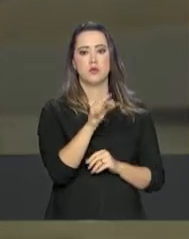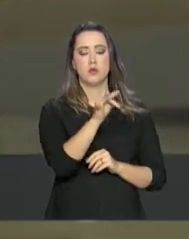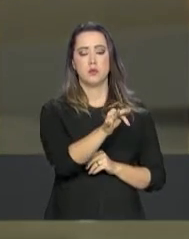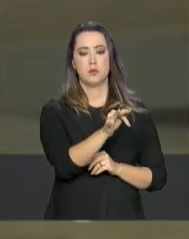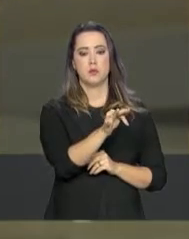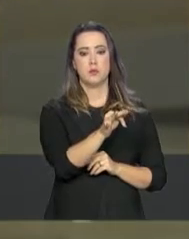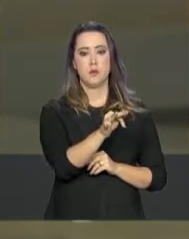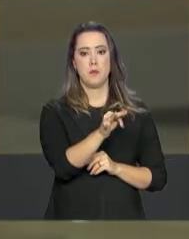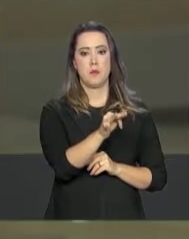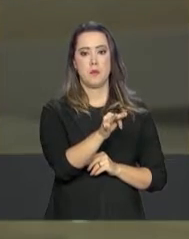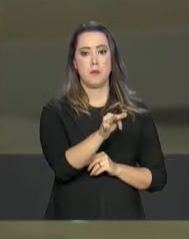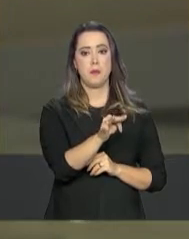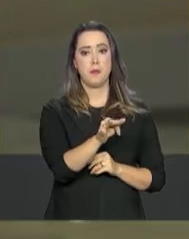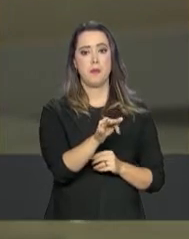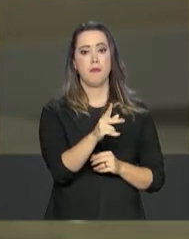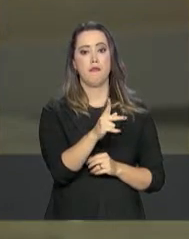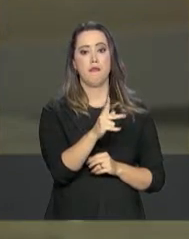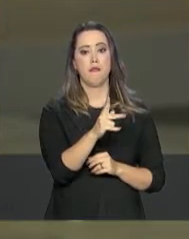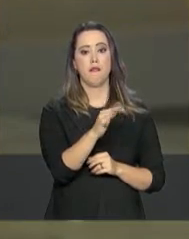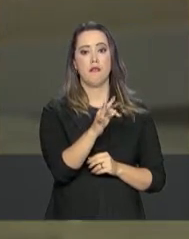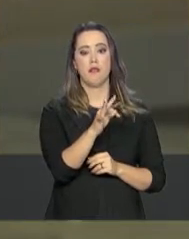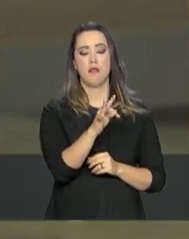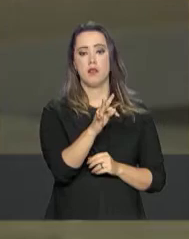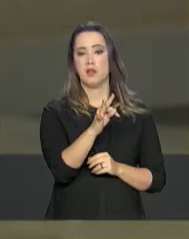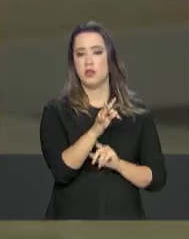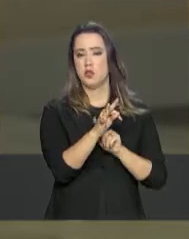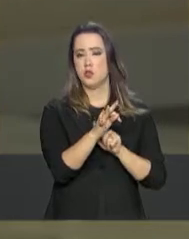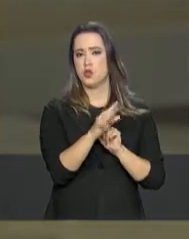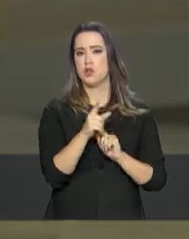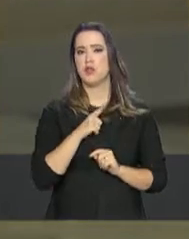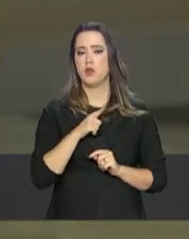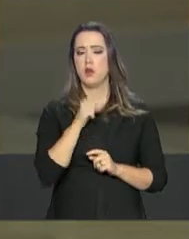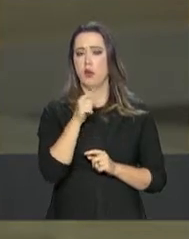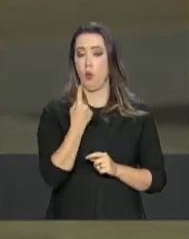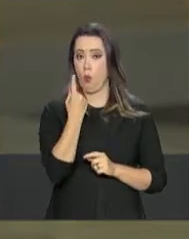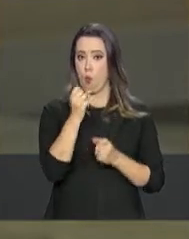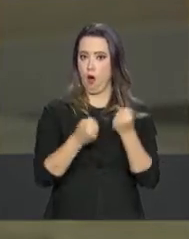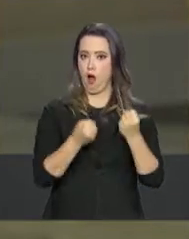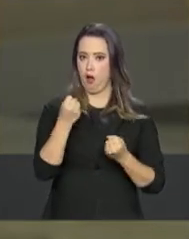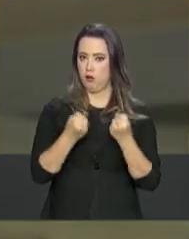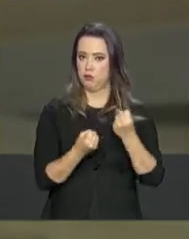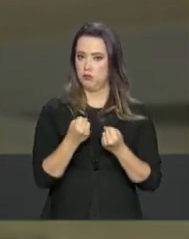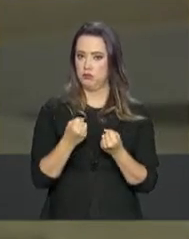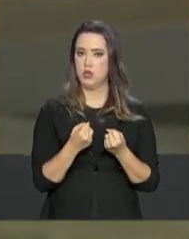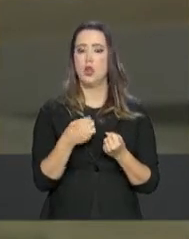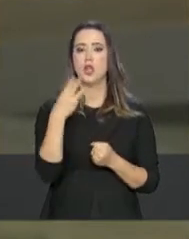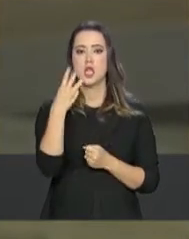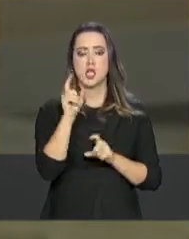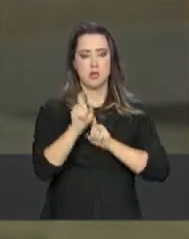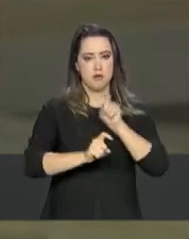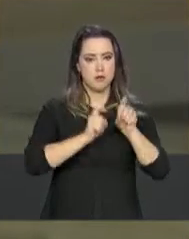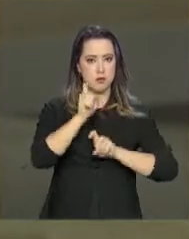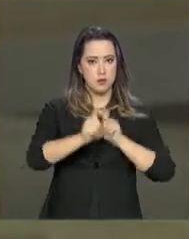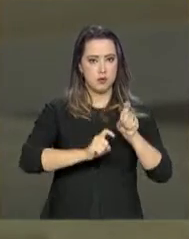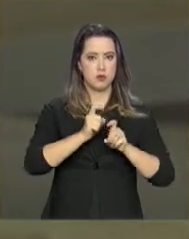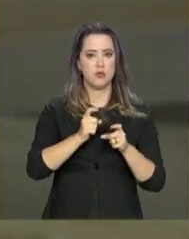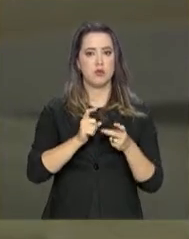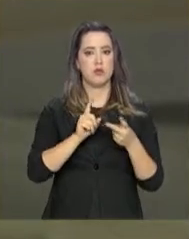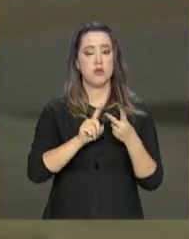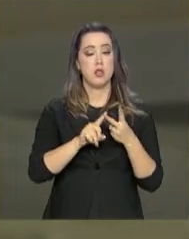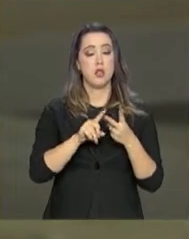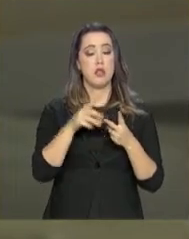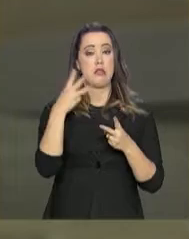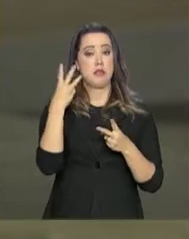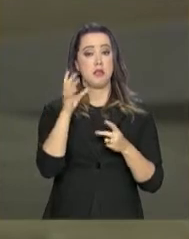e os kits se compõe de um veículo também de três computadores três bebe